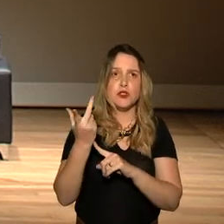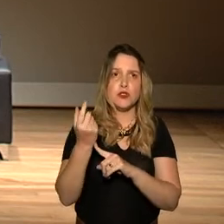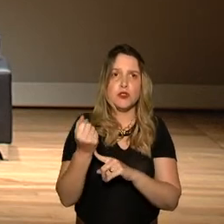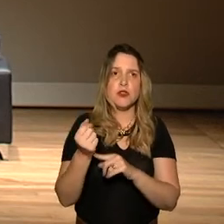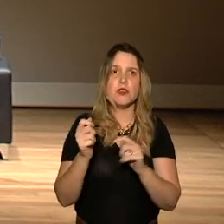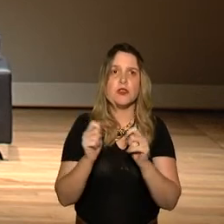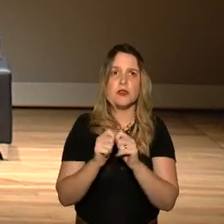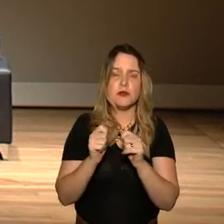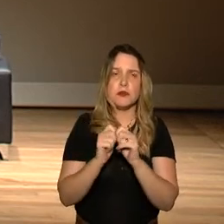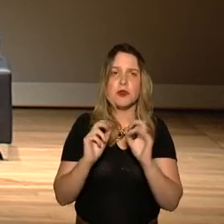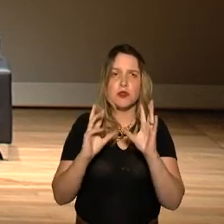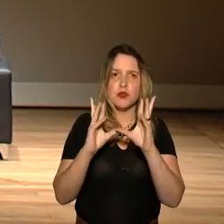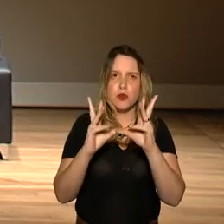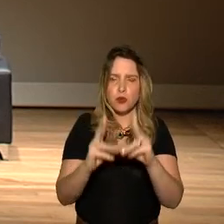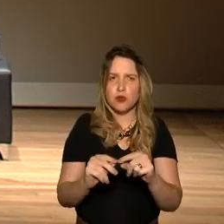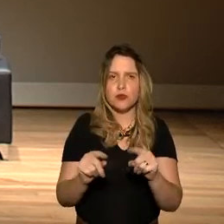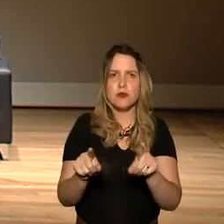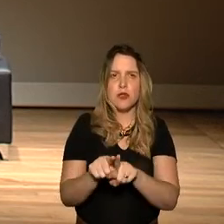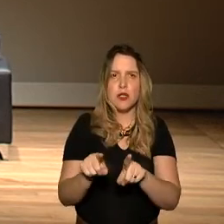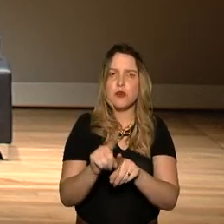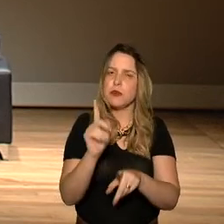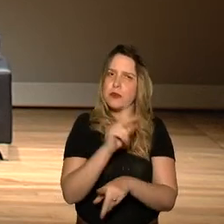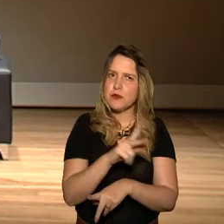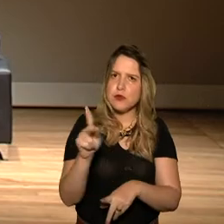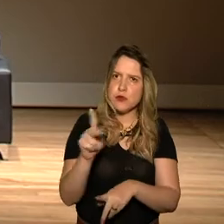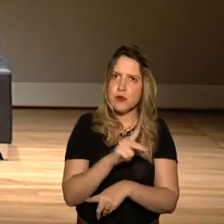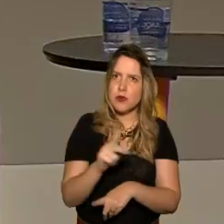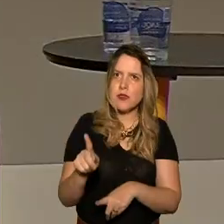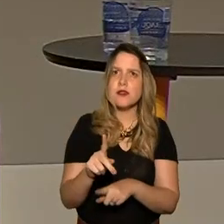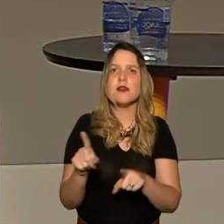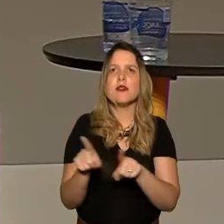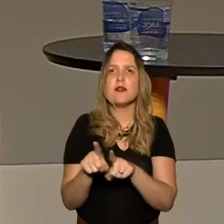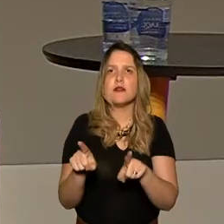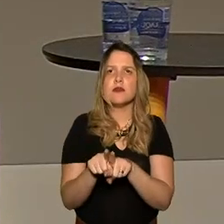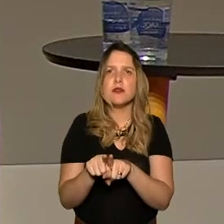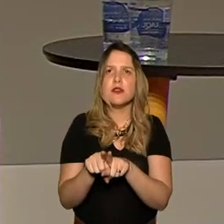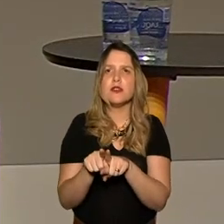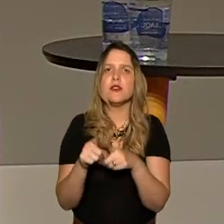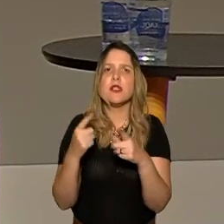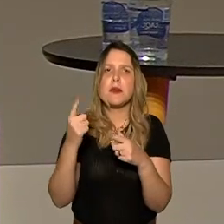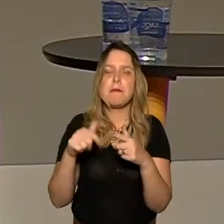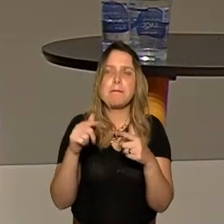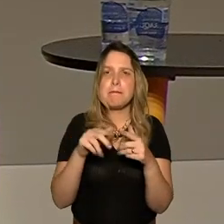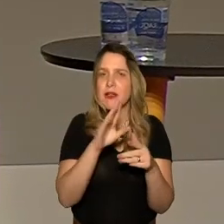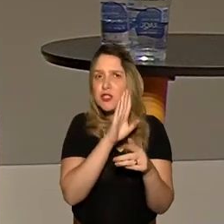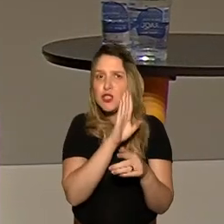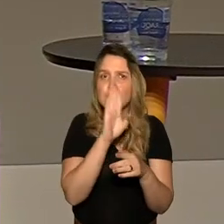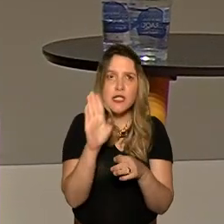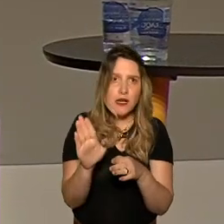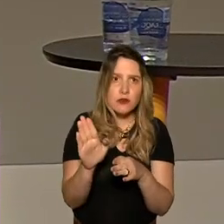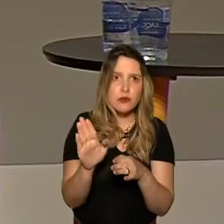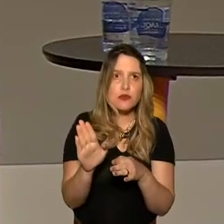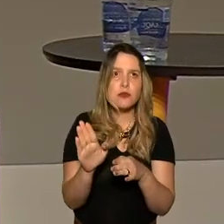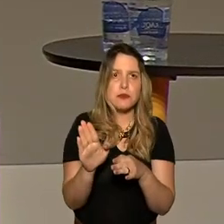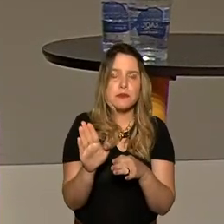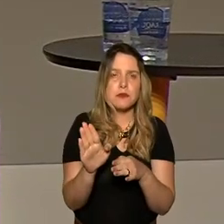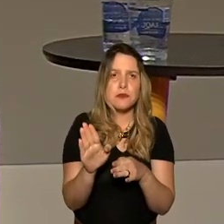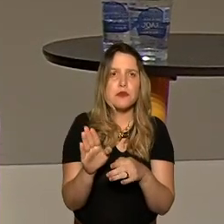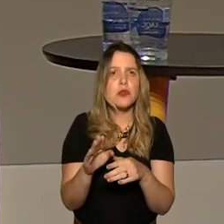Artes educadores ou os mediadores que são aqueles que estão num contato mais direto com os públicos